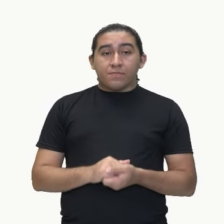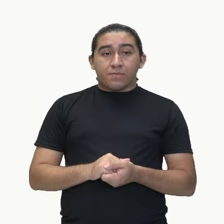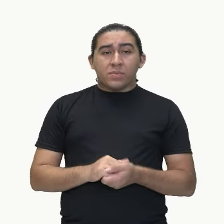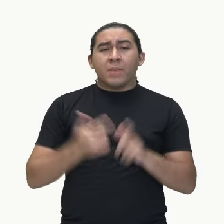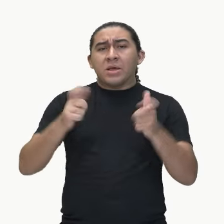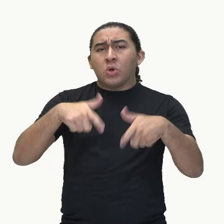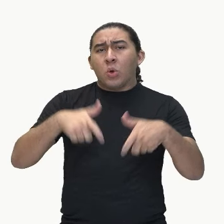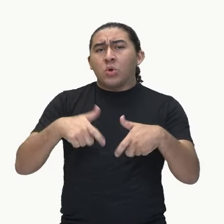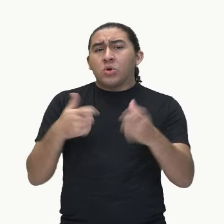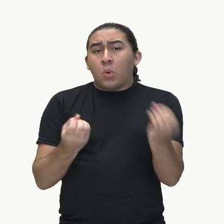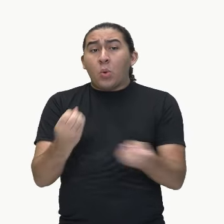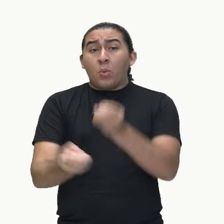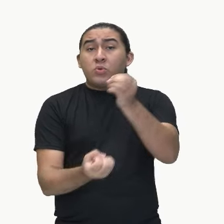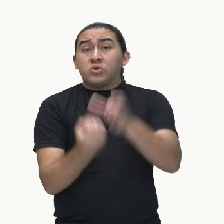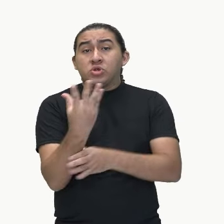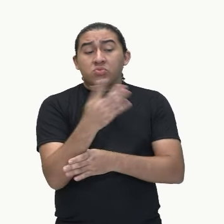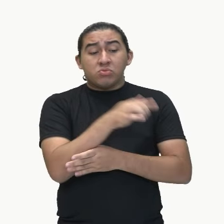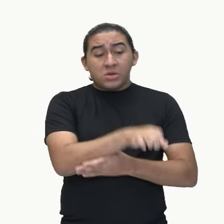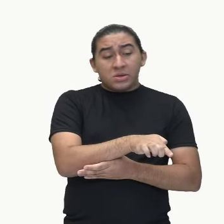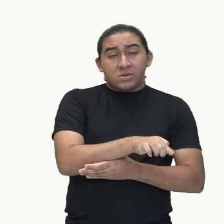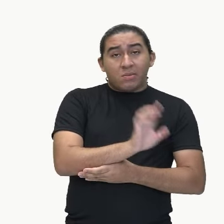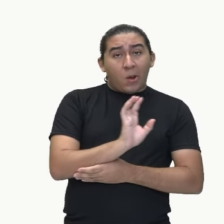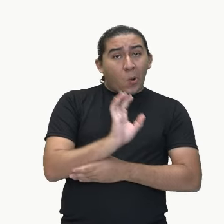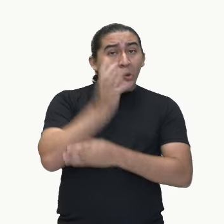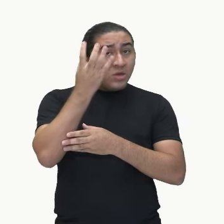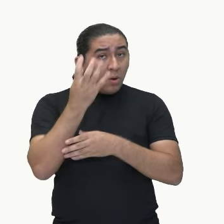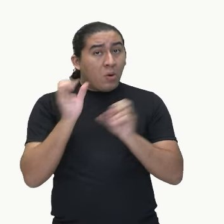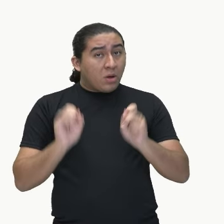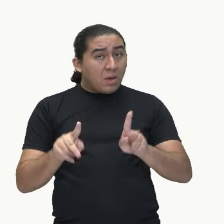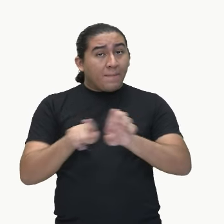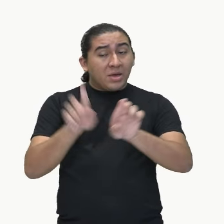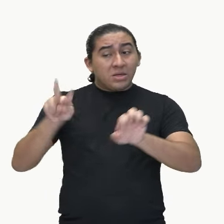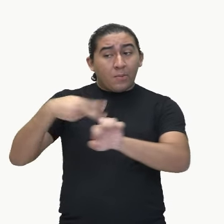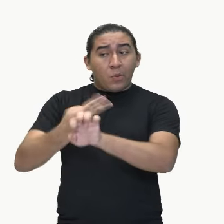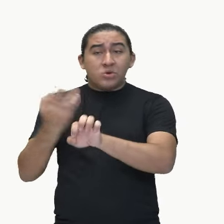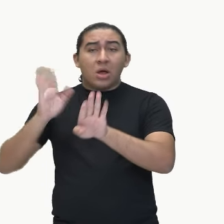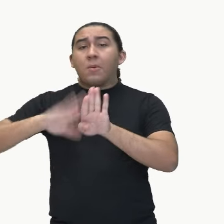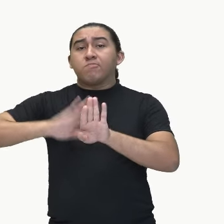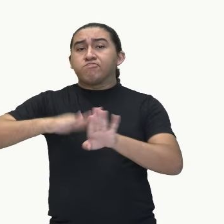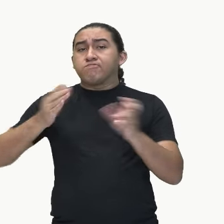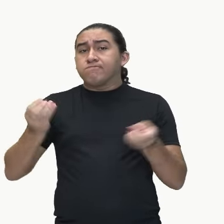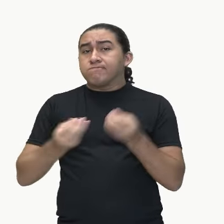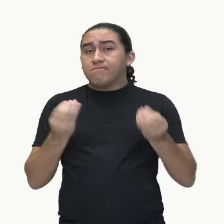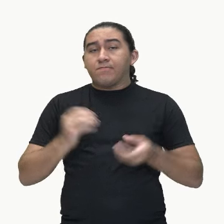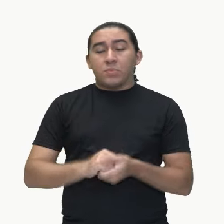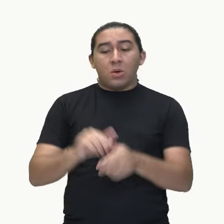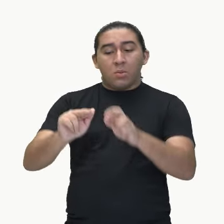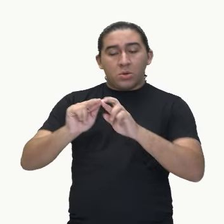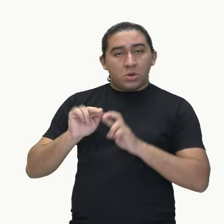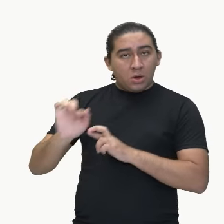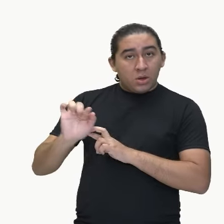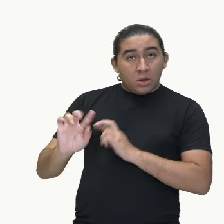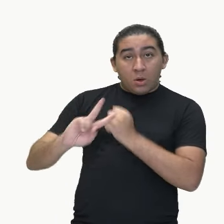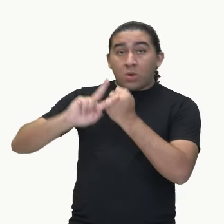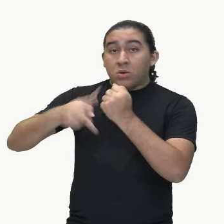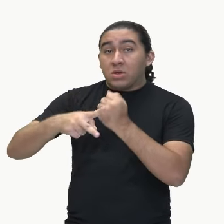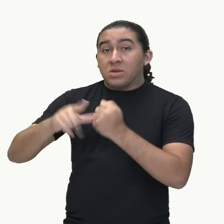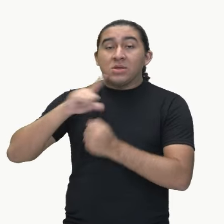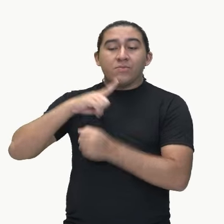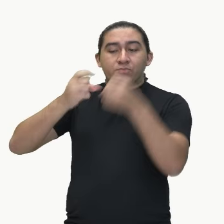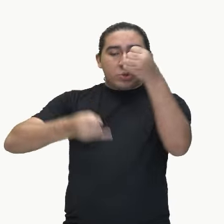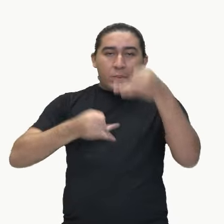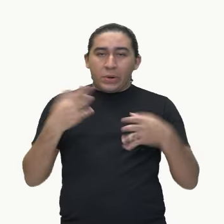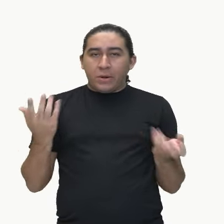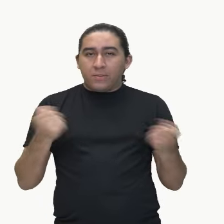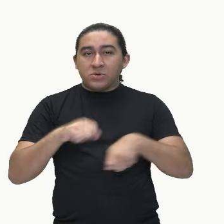daí? Qual a causa disso daí? Tá? E a partir dessa ideia da causalidade, aí eles vão tentar explicar a